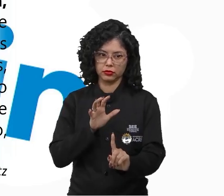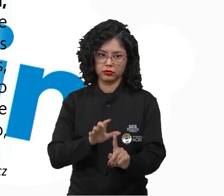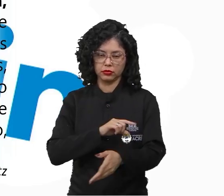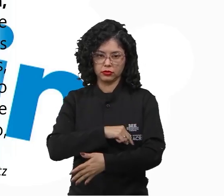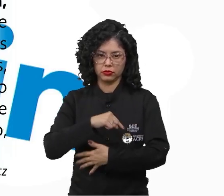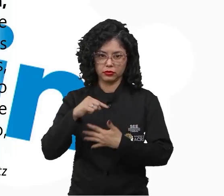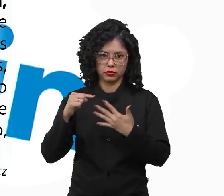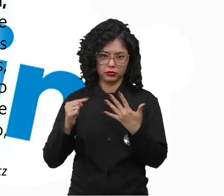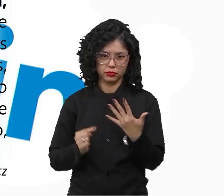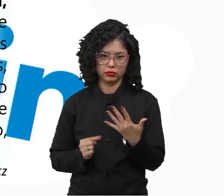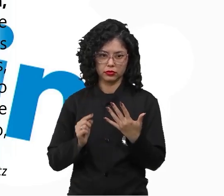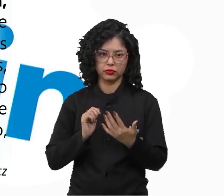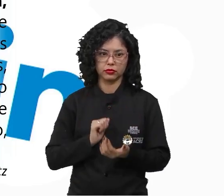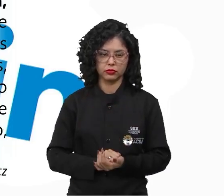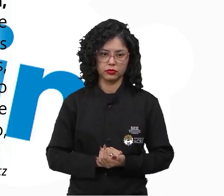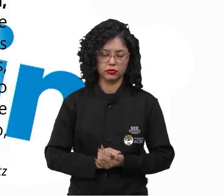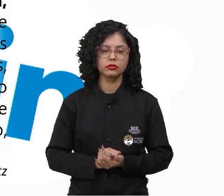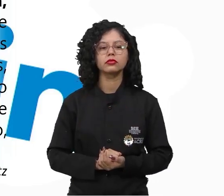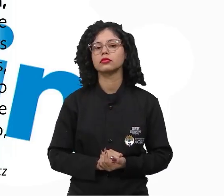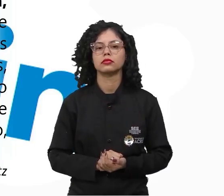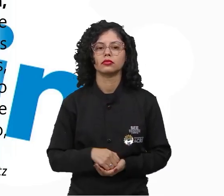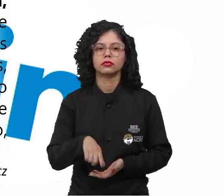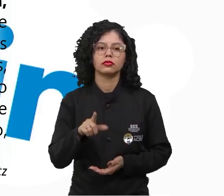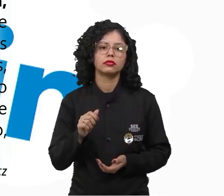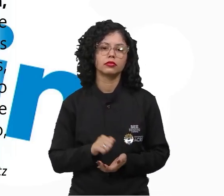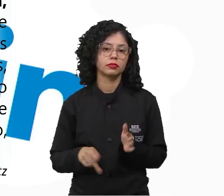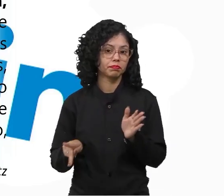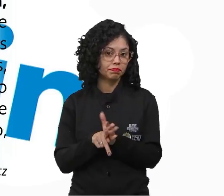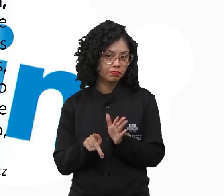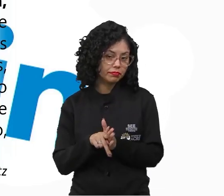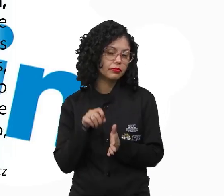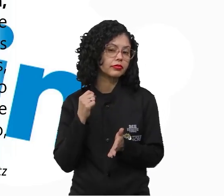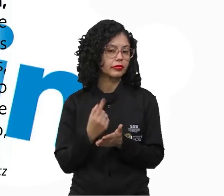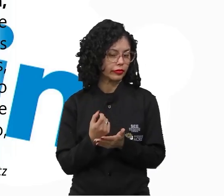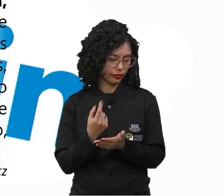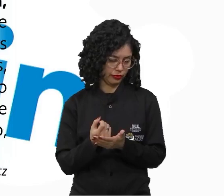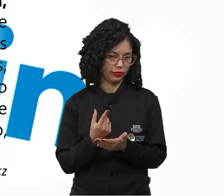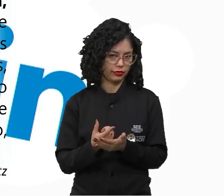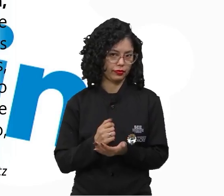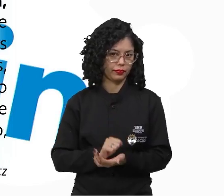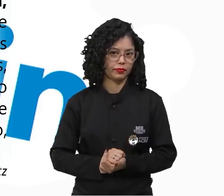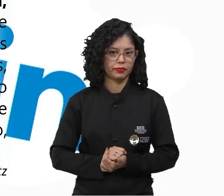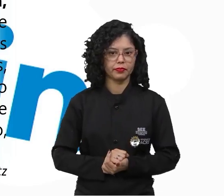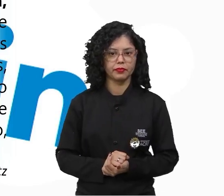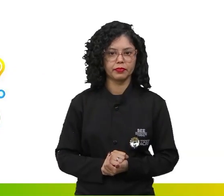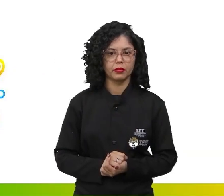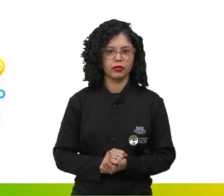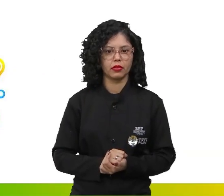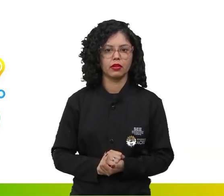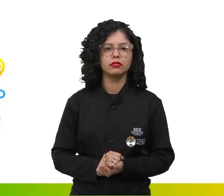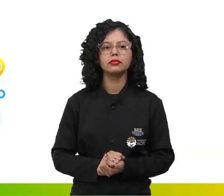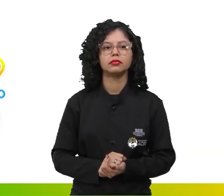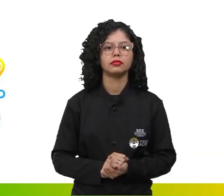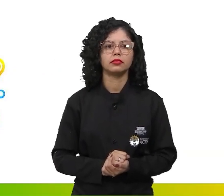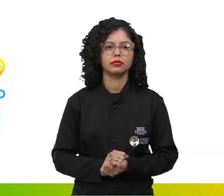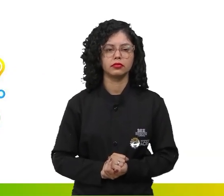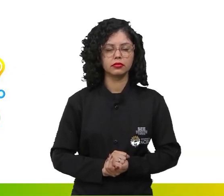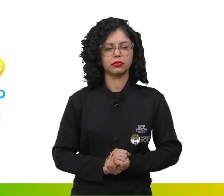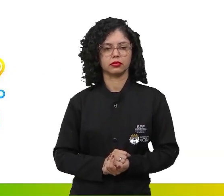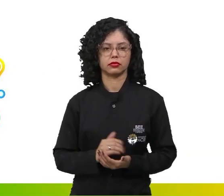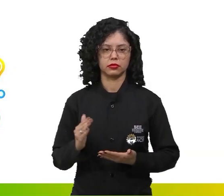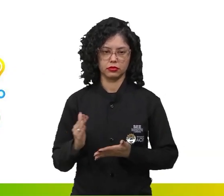população. Então, vai aí influenciar diversas decisões, inclusive as de compra, tá certo? E aí eu